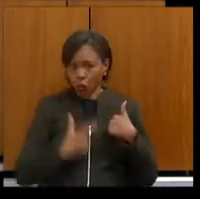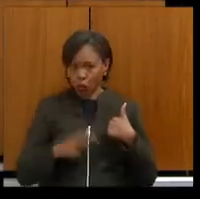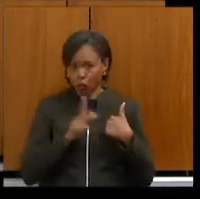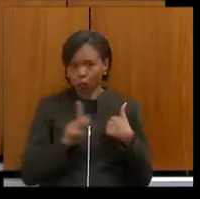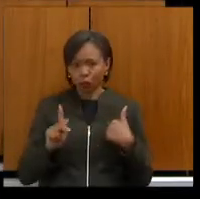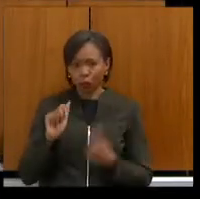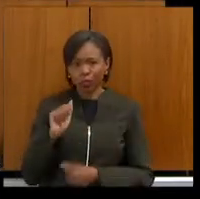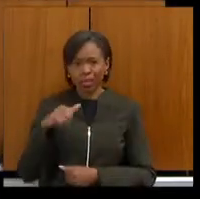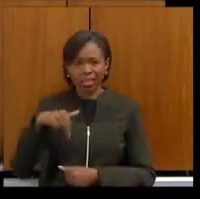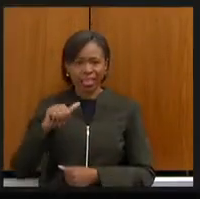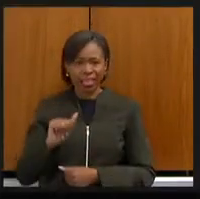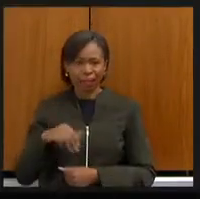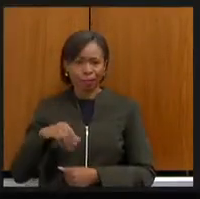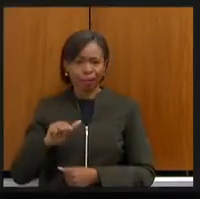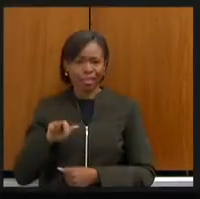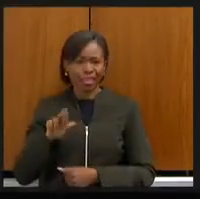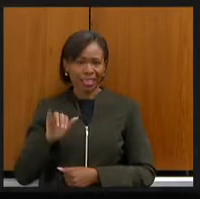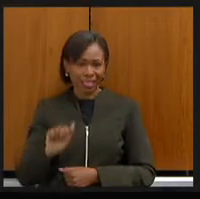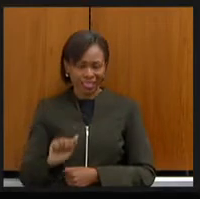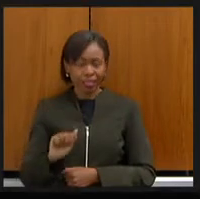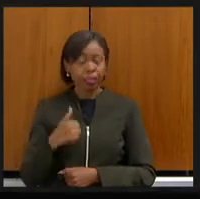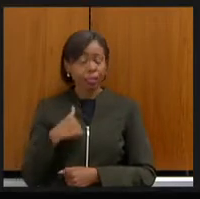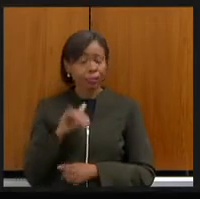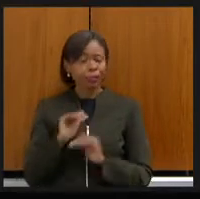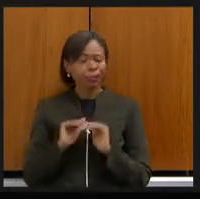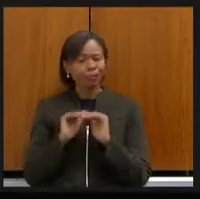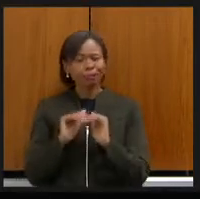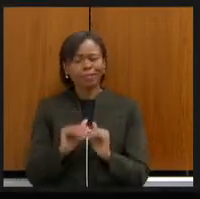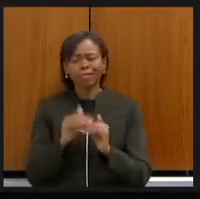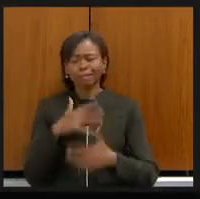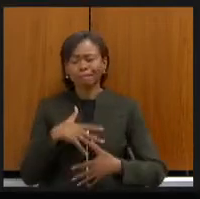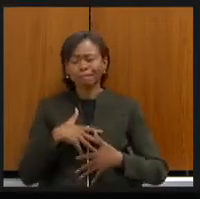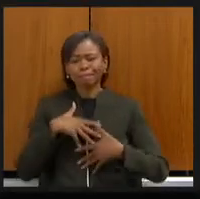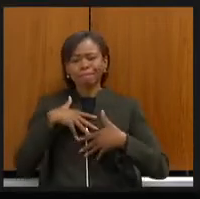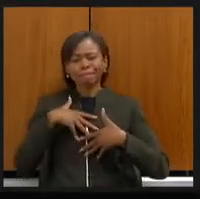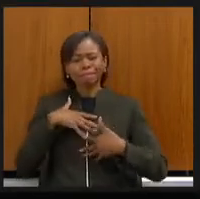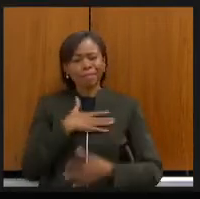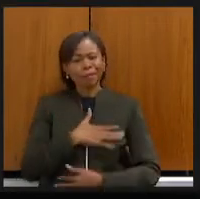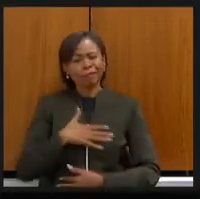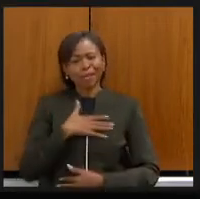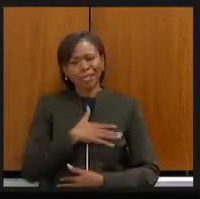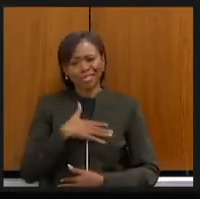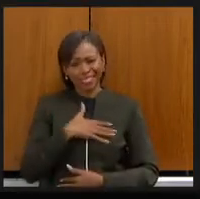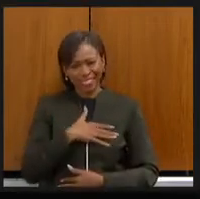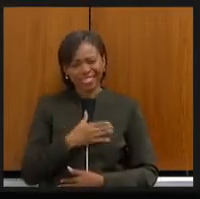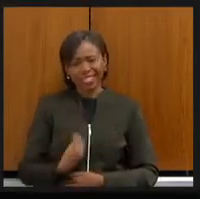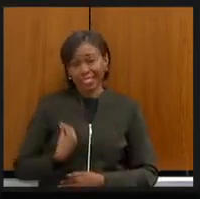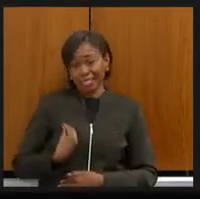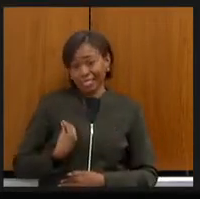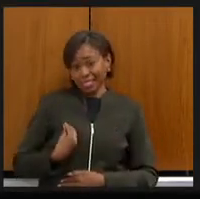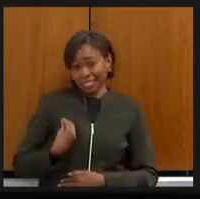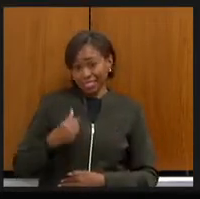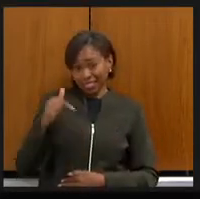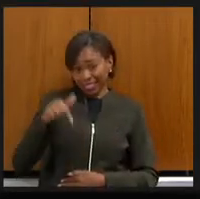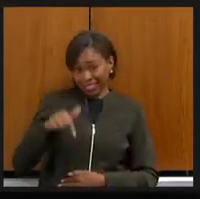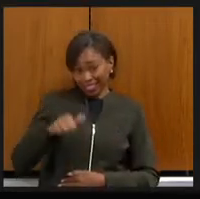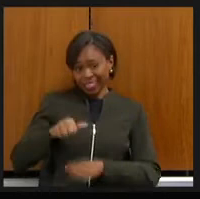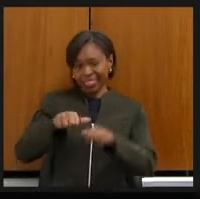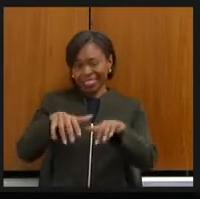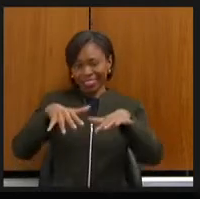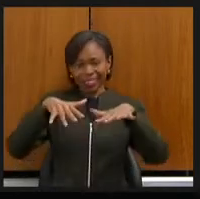e eu queria dizer que é uma honra né eu estar aqui participando